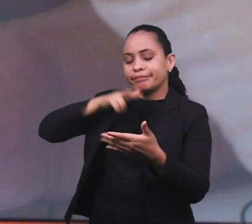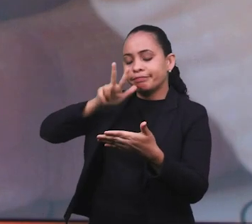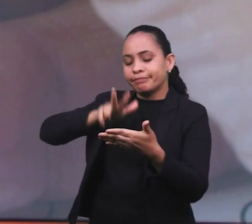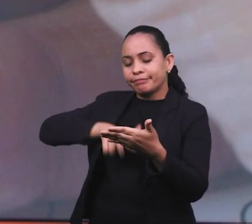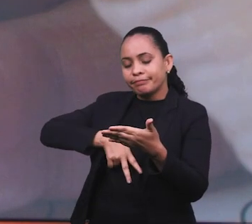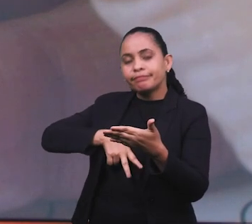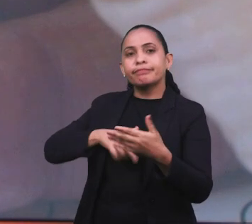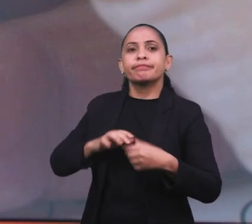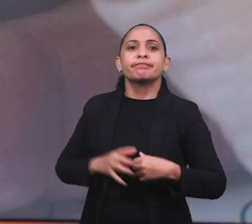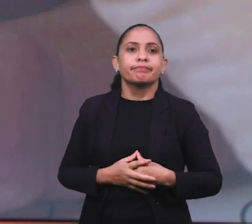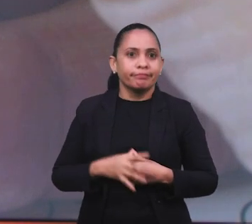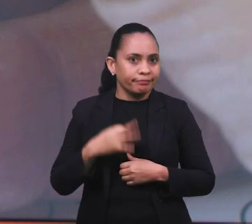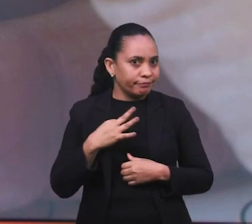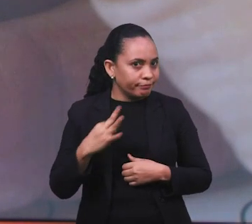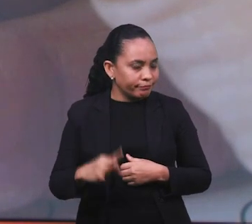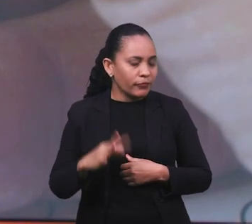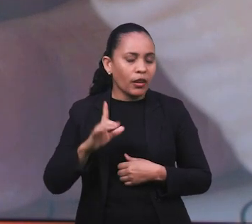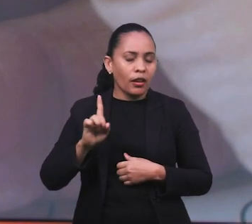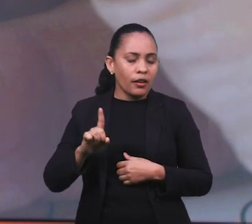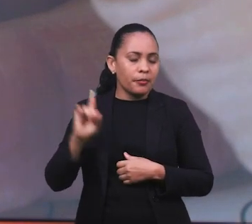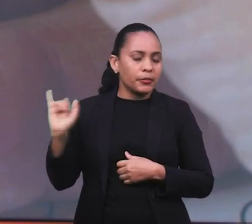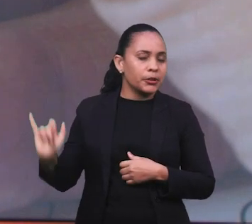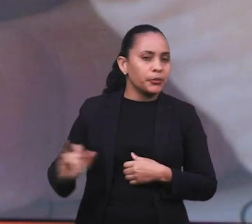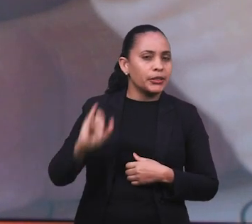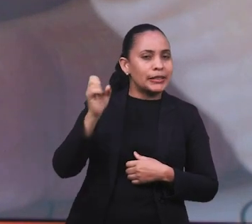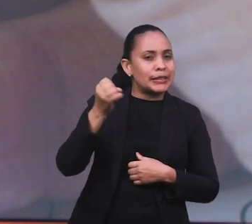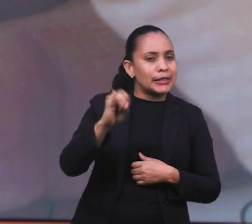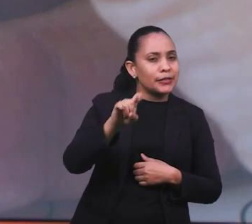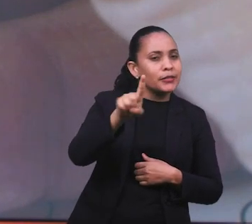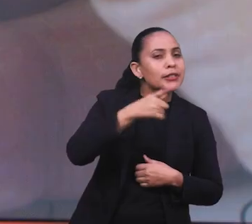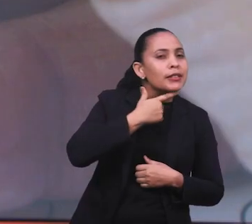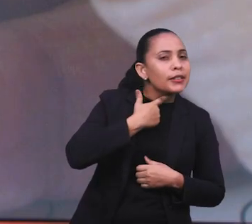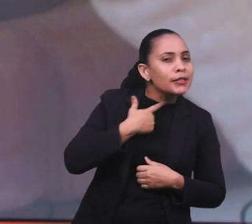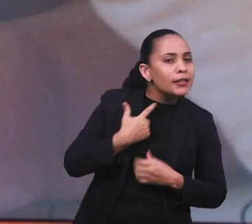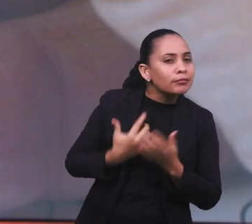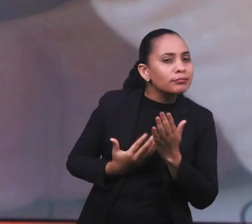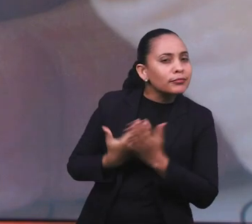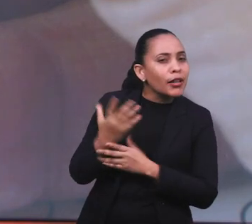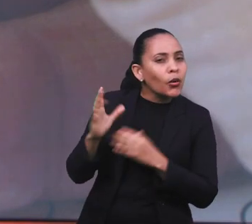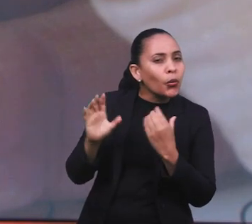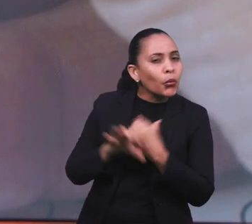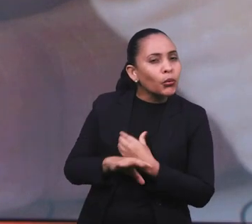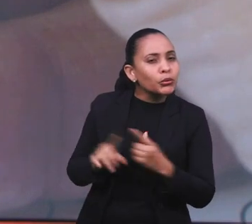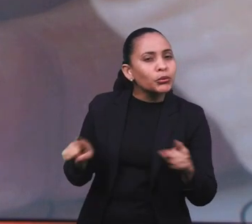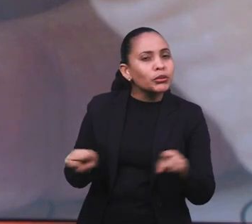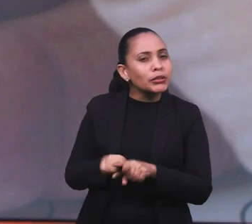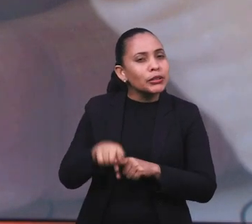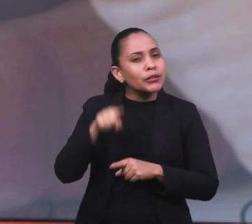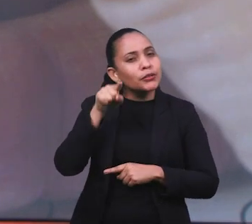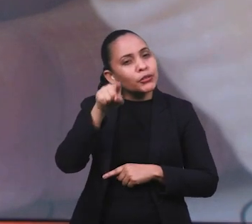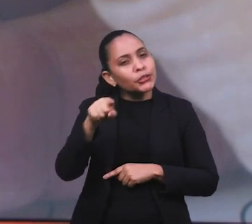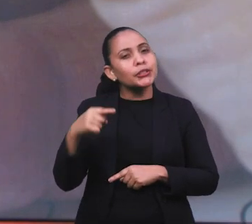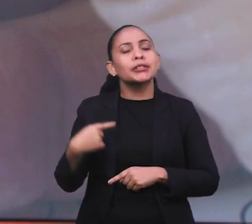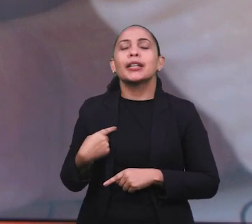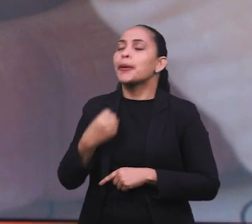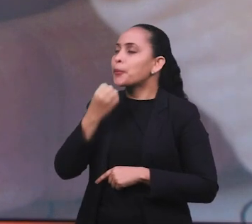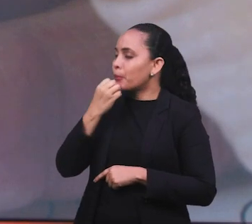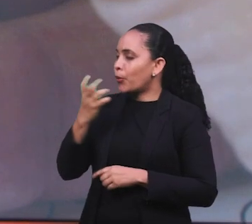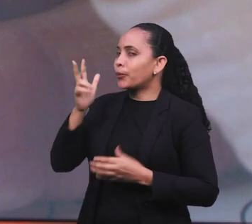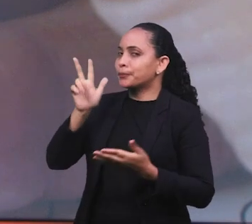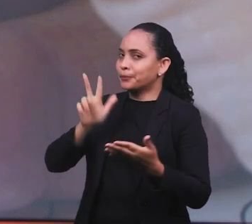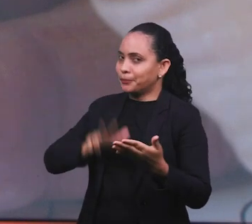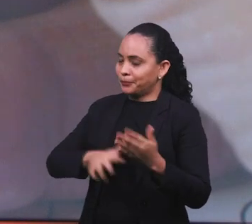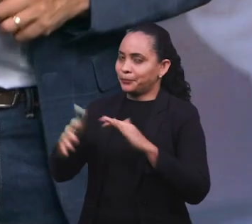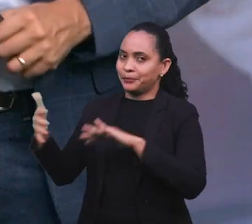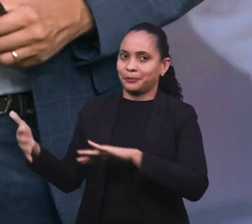lendo, tá certo? E é muito importante, se você deseja ser aprovado em concurso público, que você se torne um bom